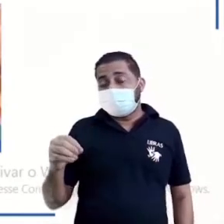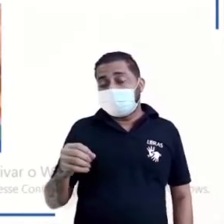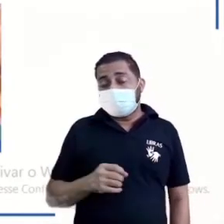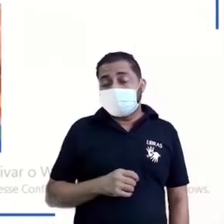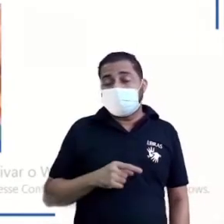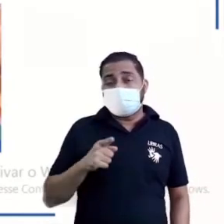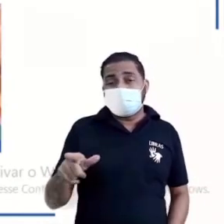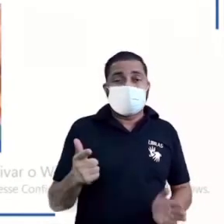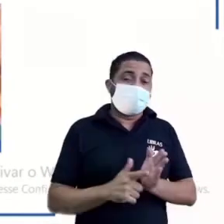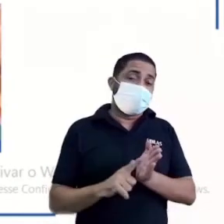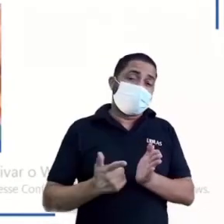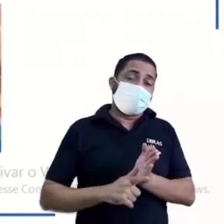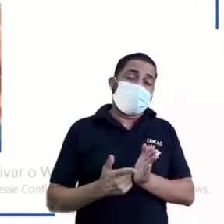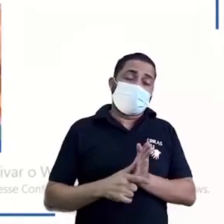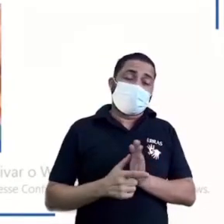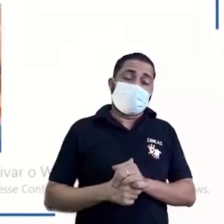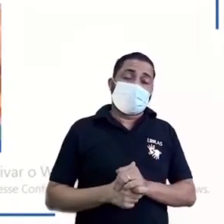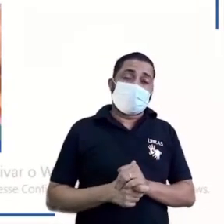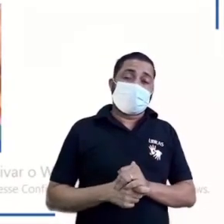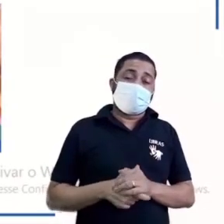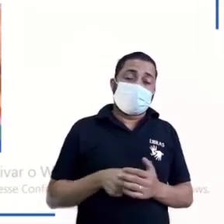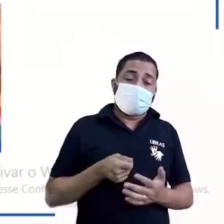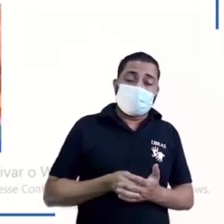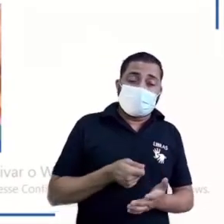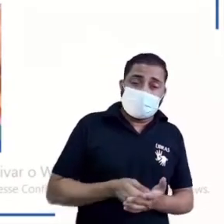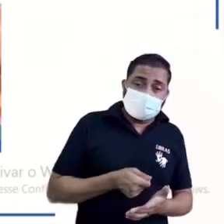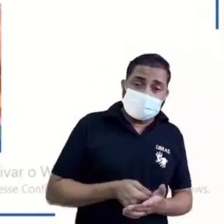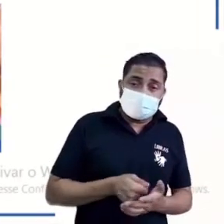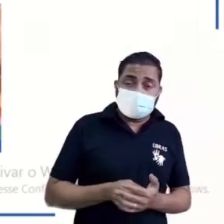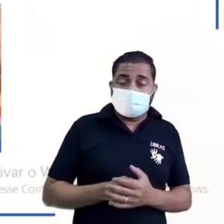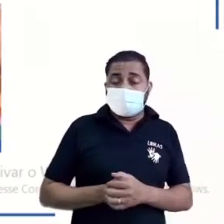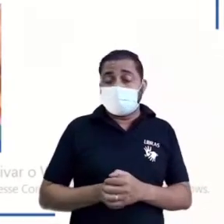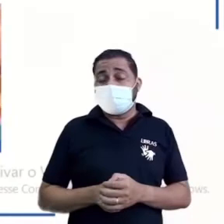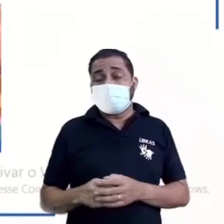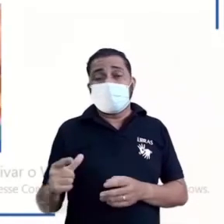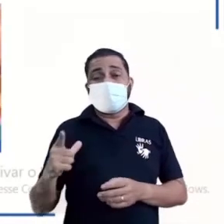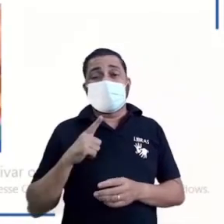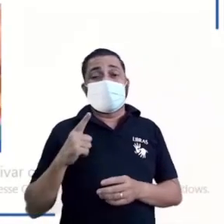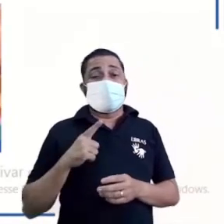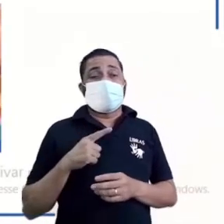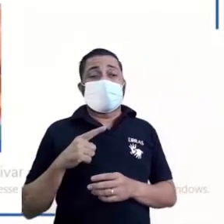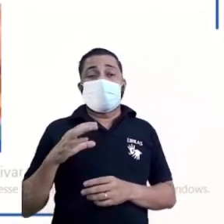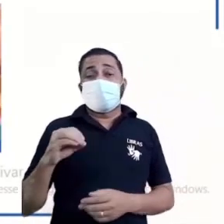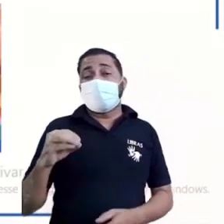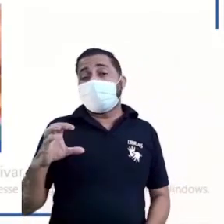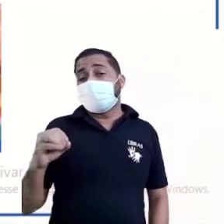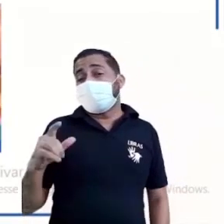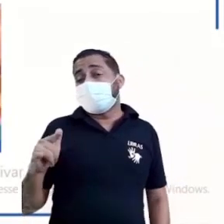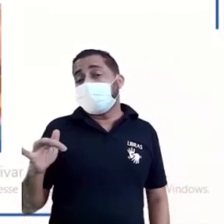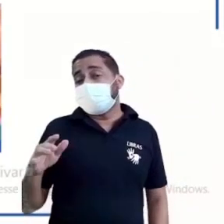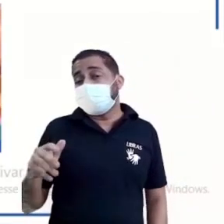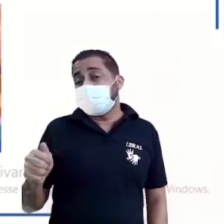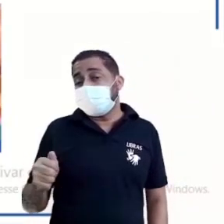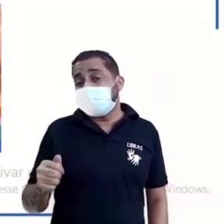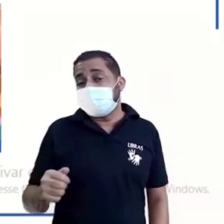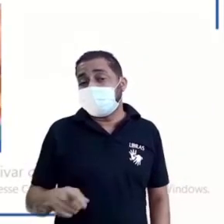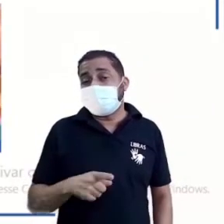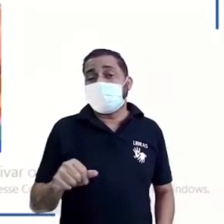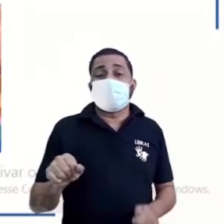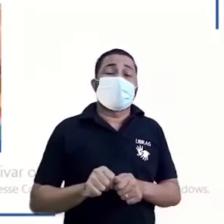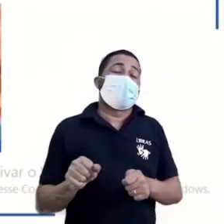o papel é forçado sobre a pedra, né? Nós temos a calcografia, né? Que é quando você